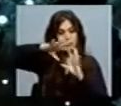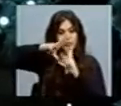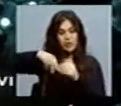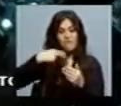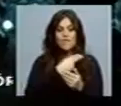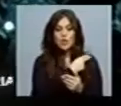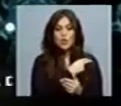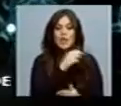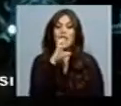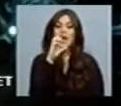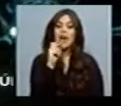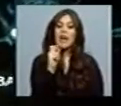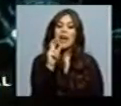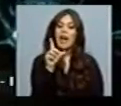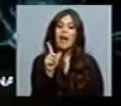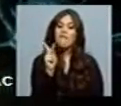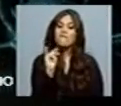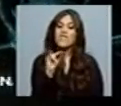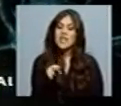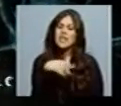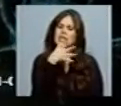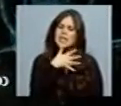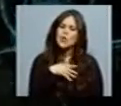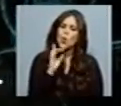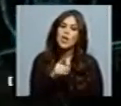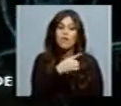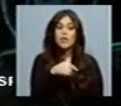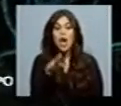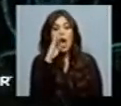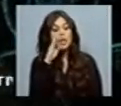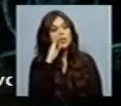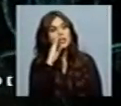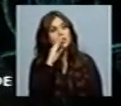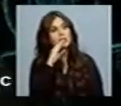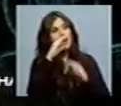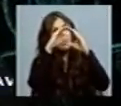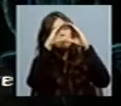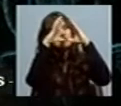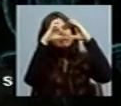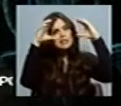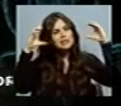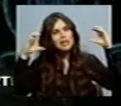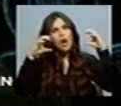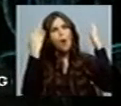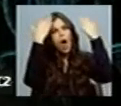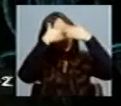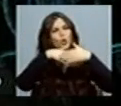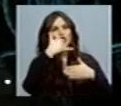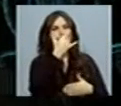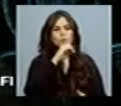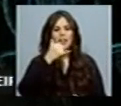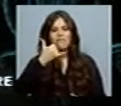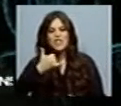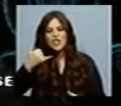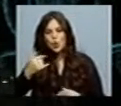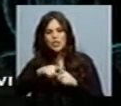Calvin, disse-nos mais ou menos o seguinte: estejam atentos ao céu noturno a partir de 2022, porque podemos ver subitamente